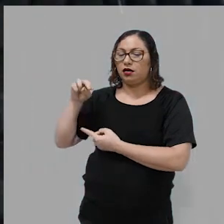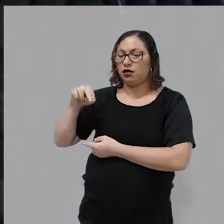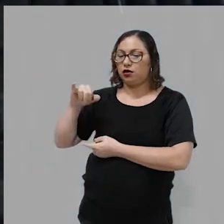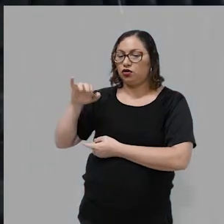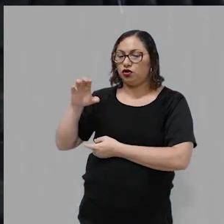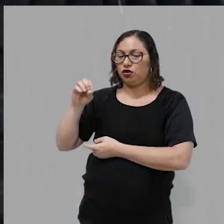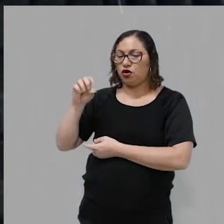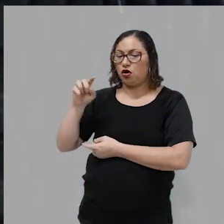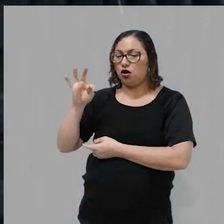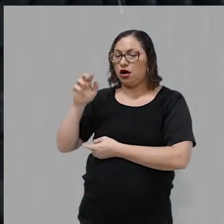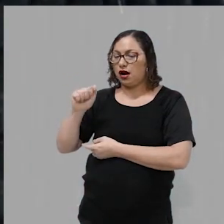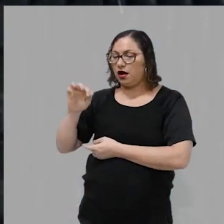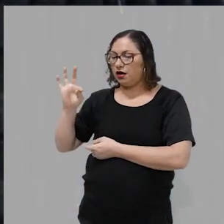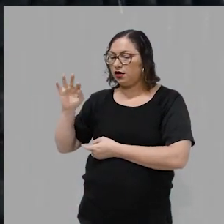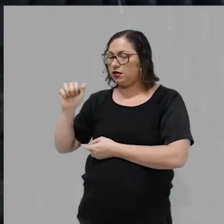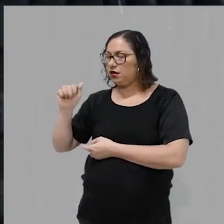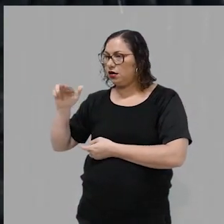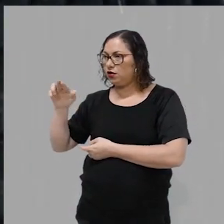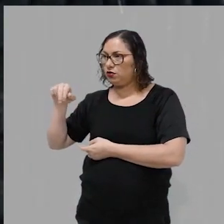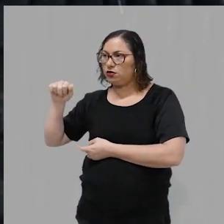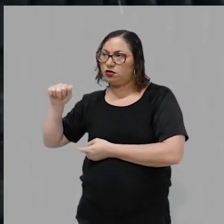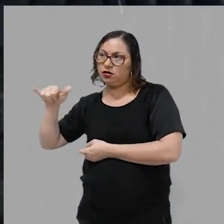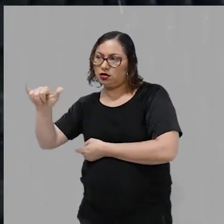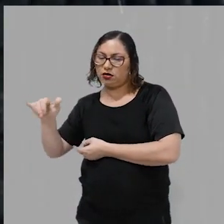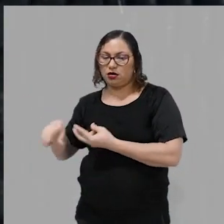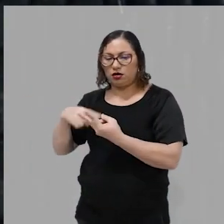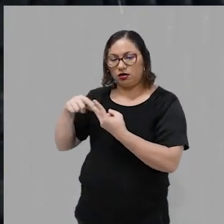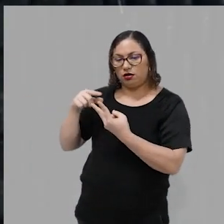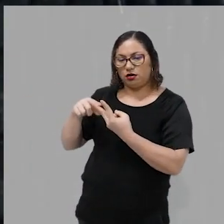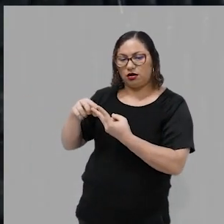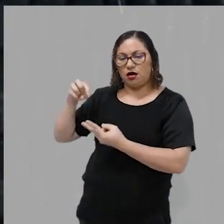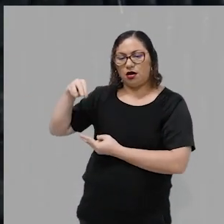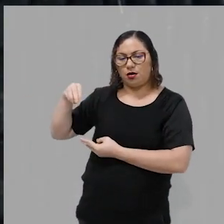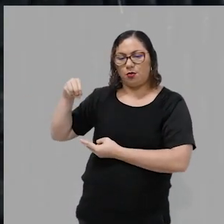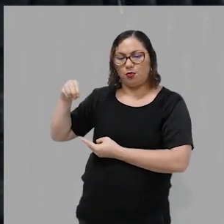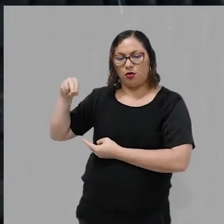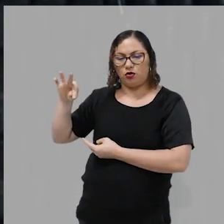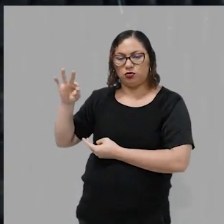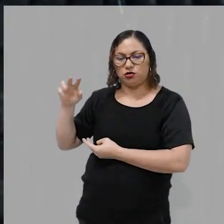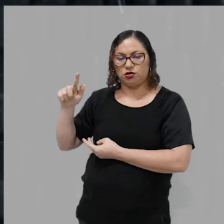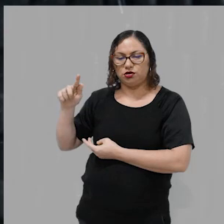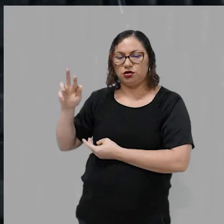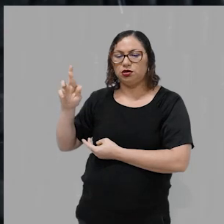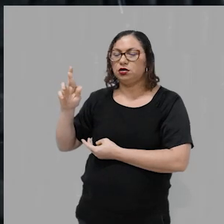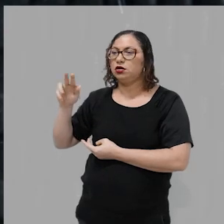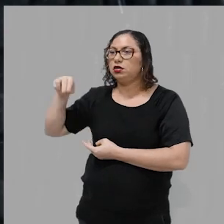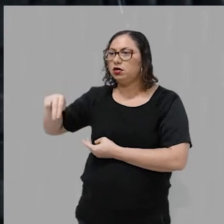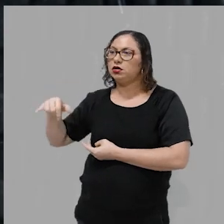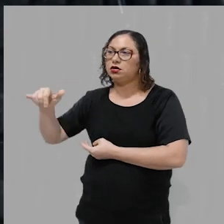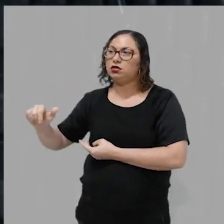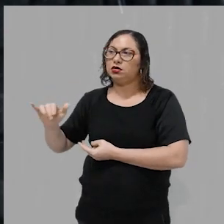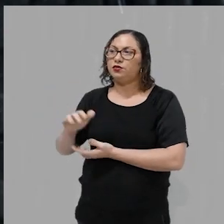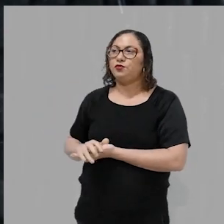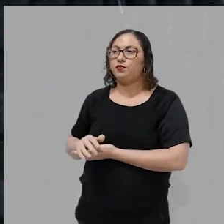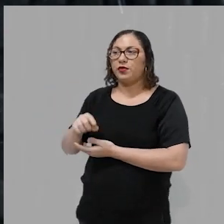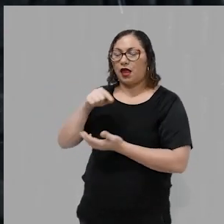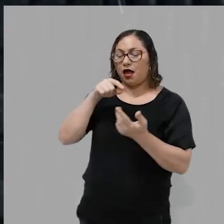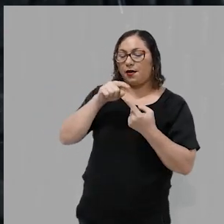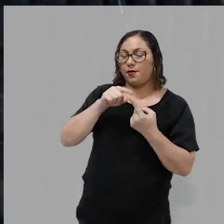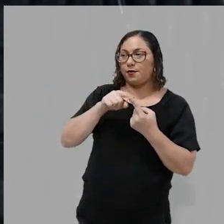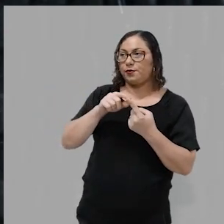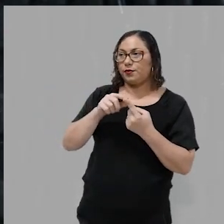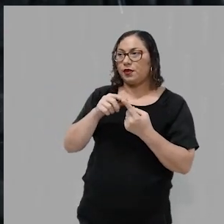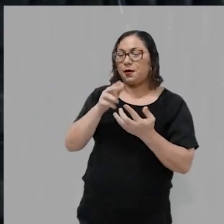Nicolas Tonai e um outro chamado Grandjean de Montigny. Tonai, pintor, escultor, principalmente pintor, e o outro